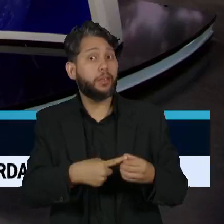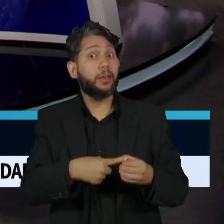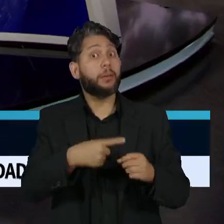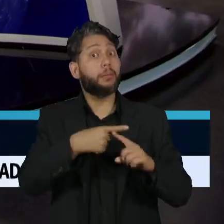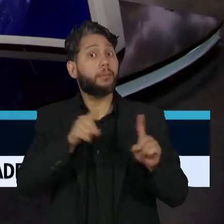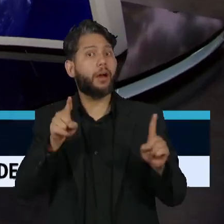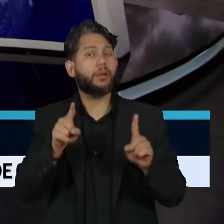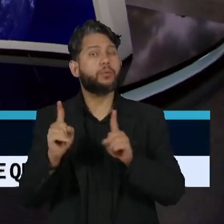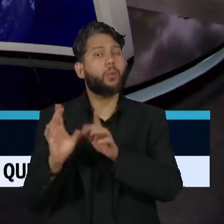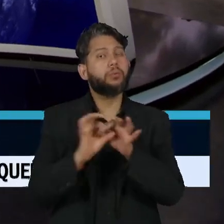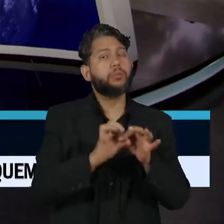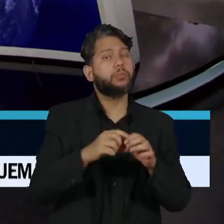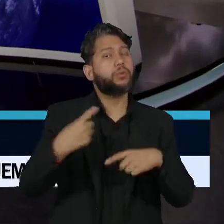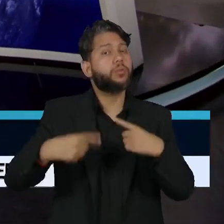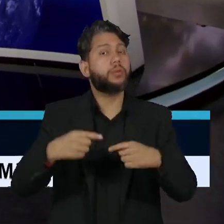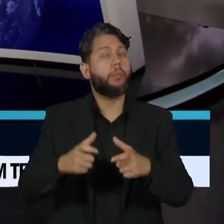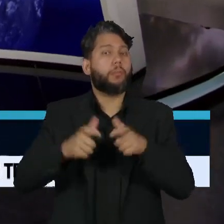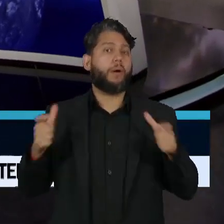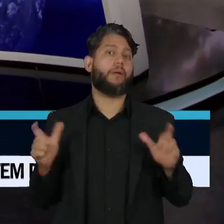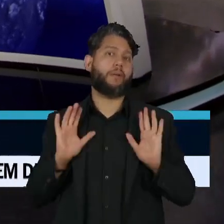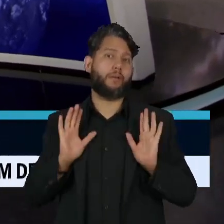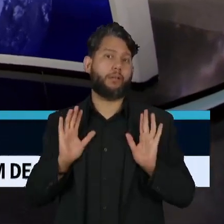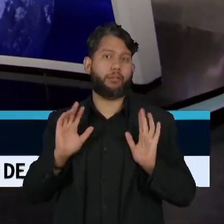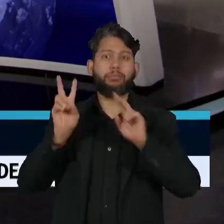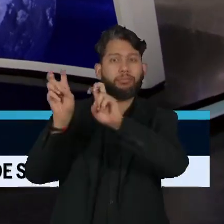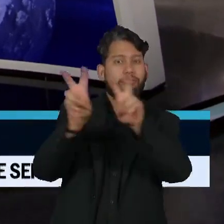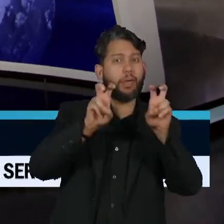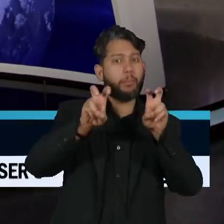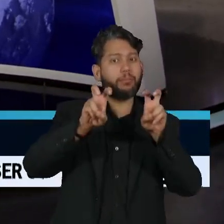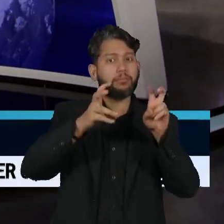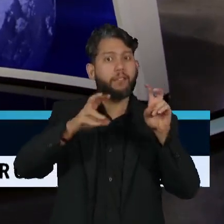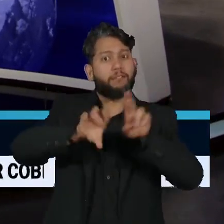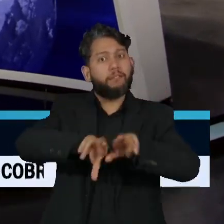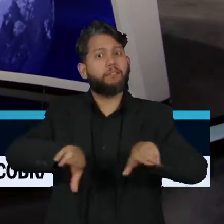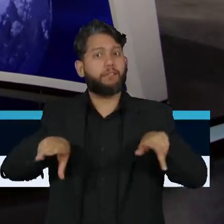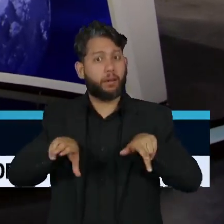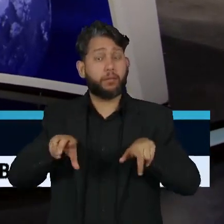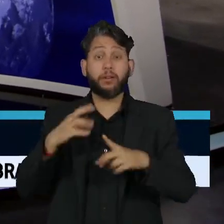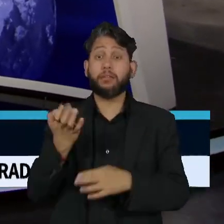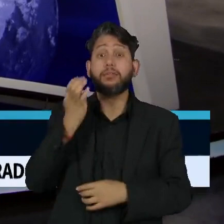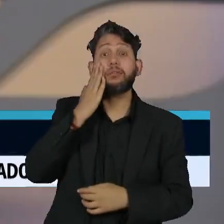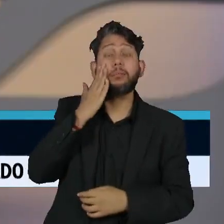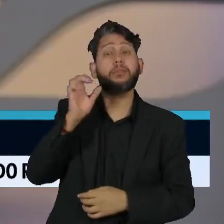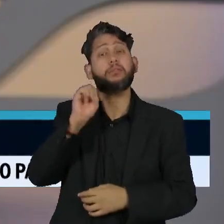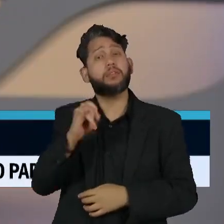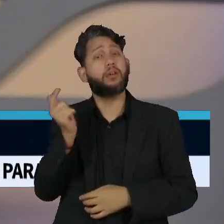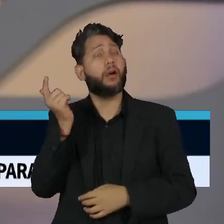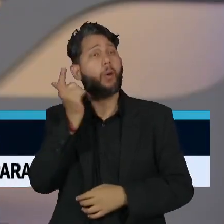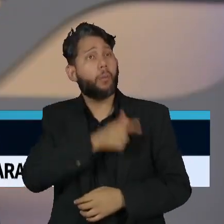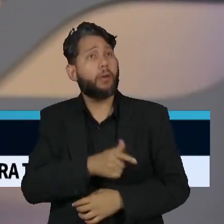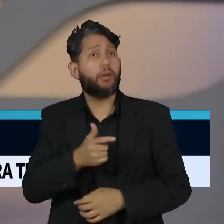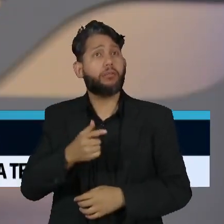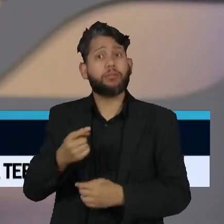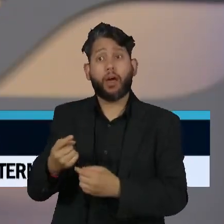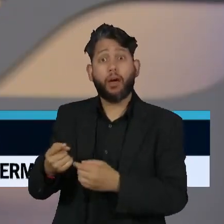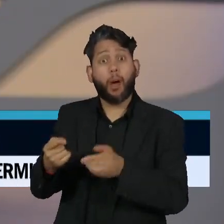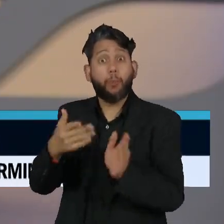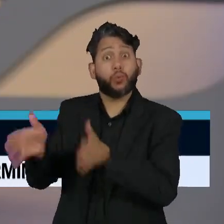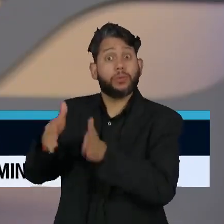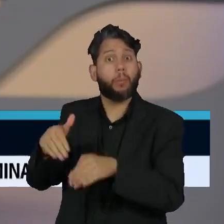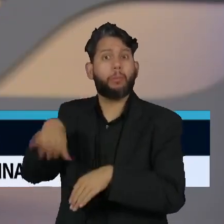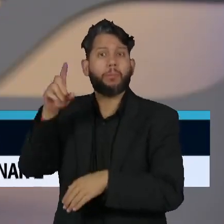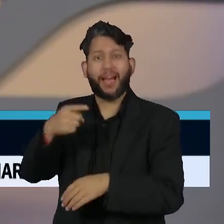mais amplo, um debate mais amplo, inclusive se isso significa o aumento da produção de cana e, portanto, do